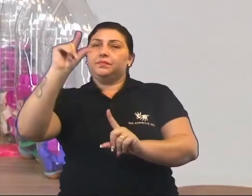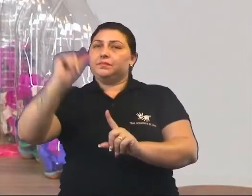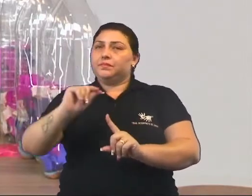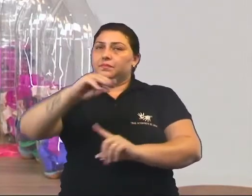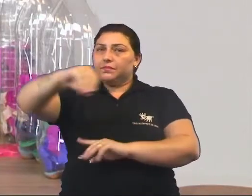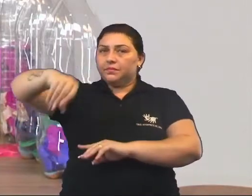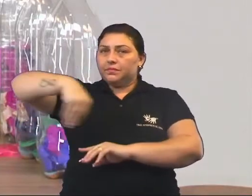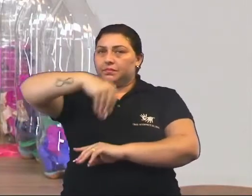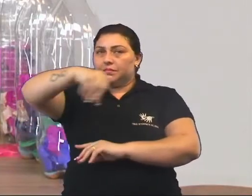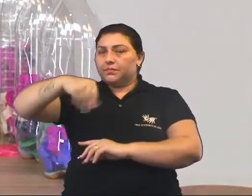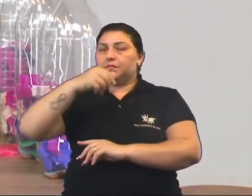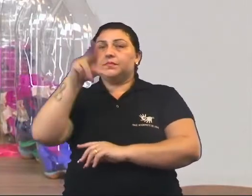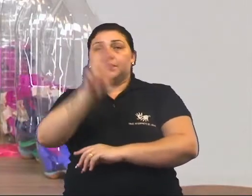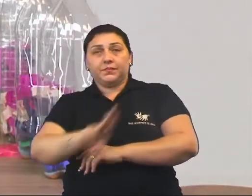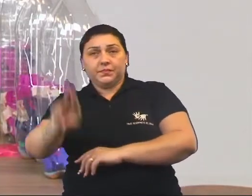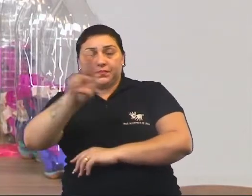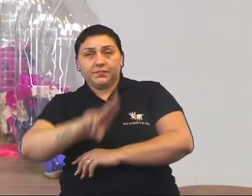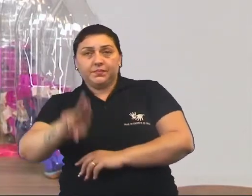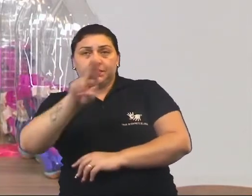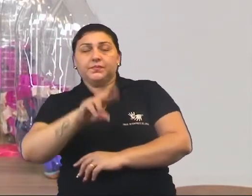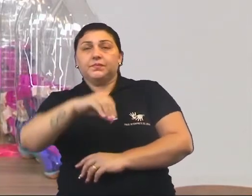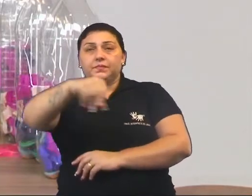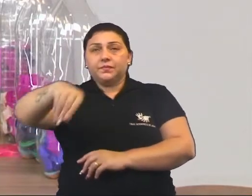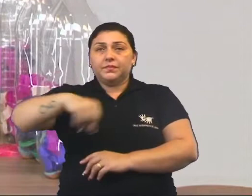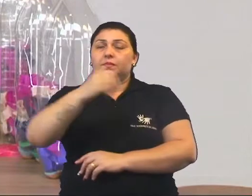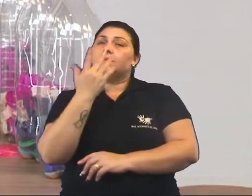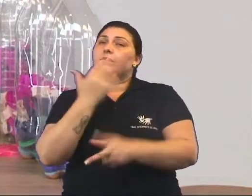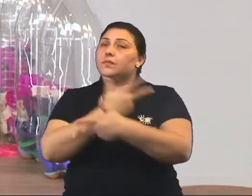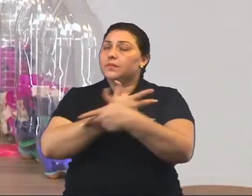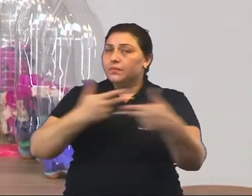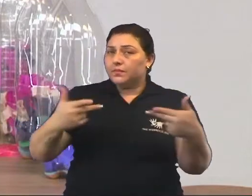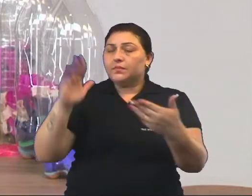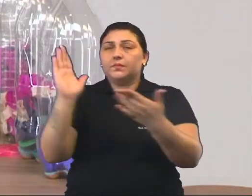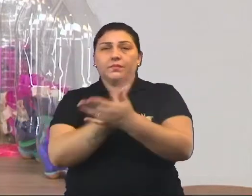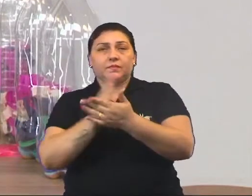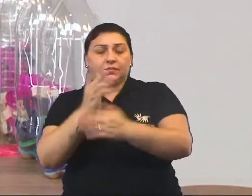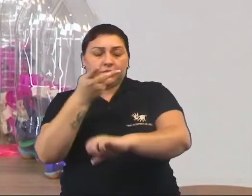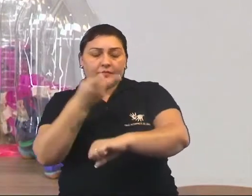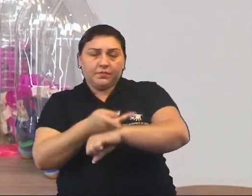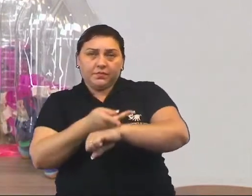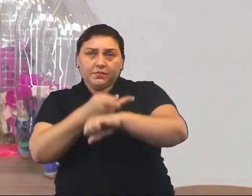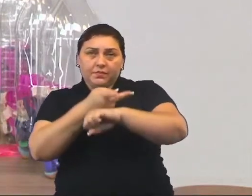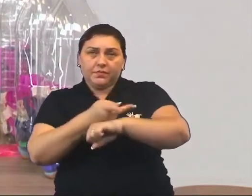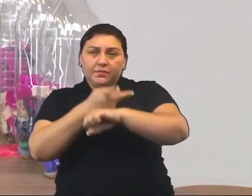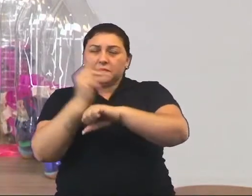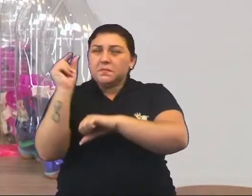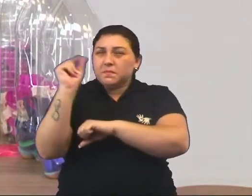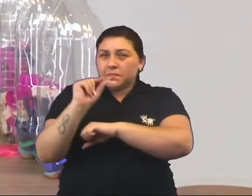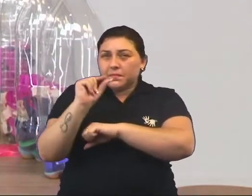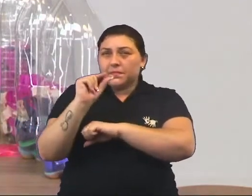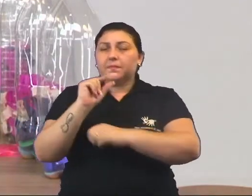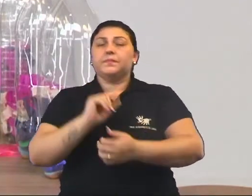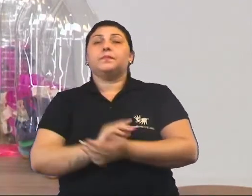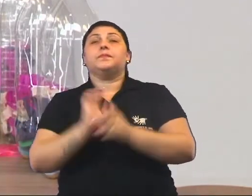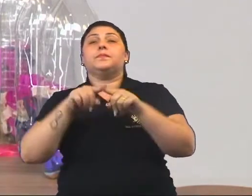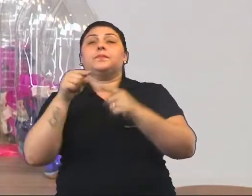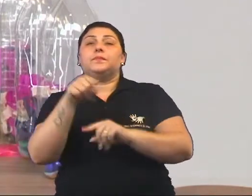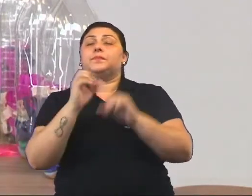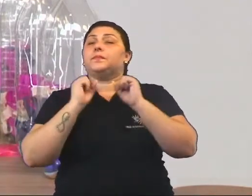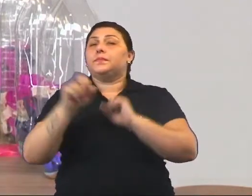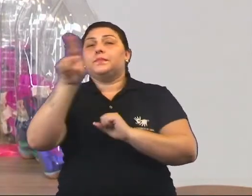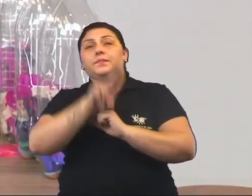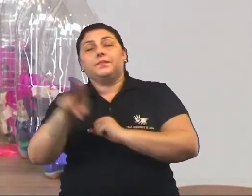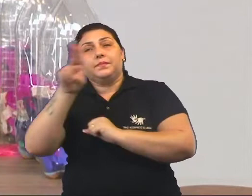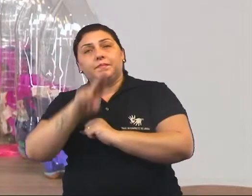de areia. Aqui eu usei uma areia colorida e algumas pedrinhas bem pequenas. Mas você